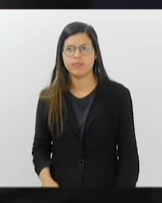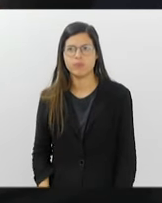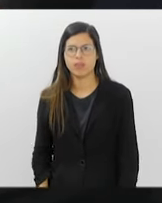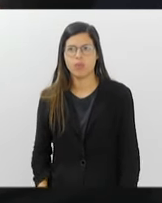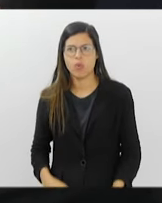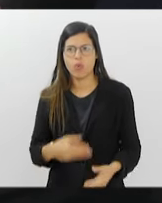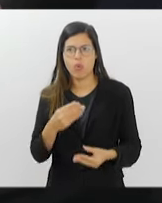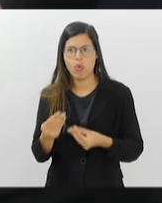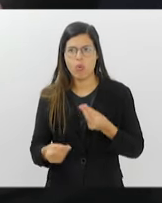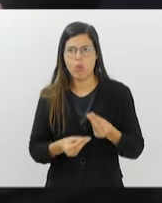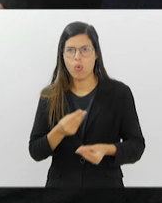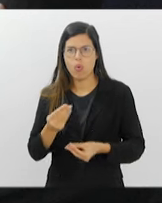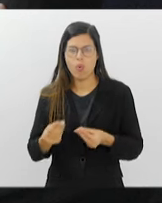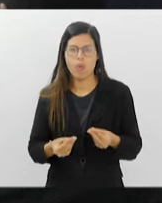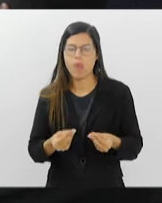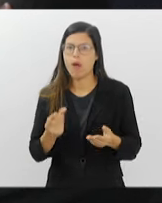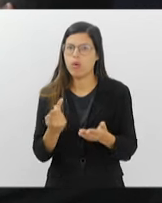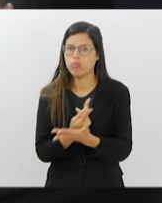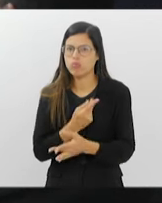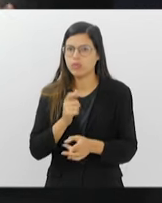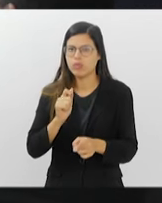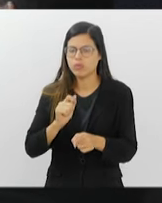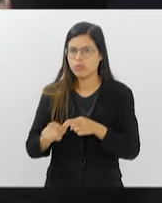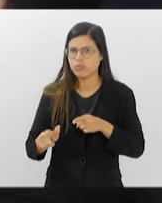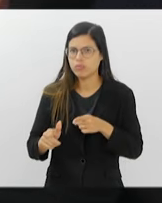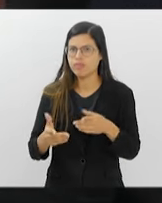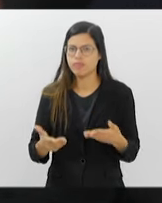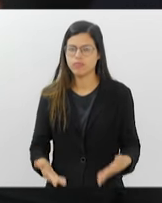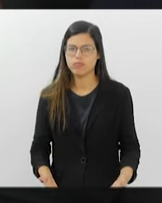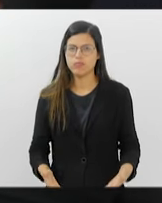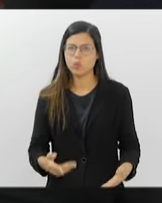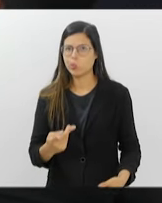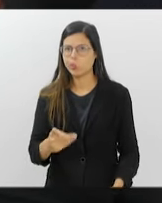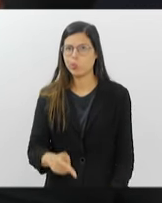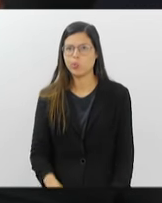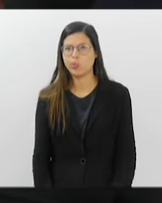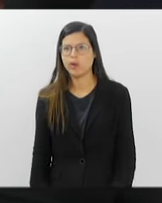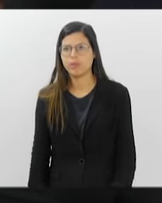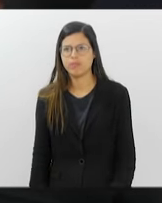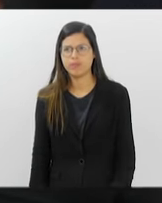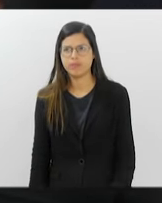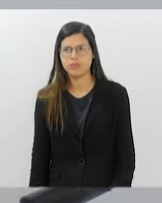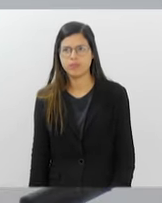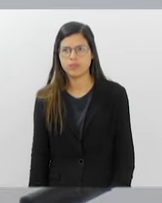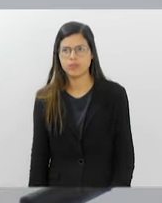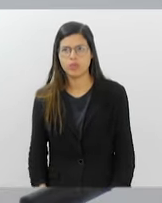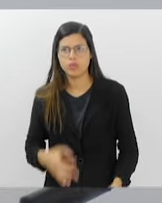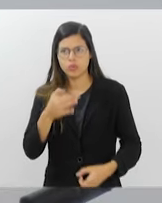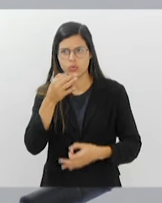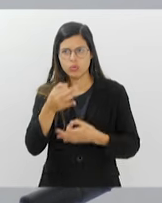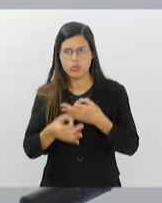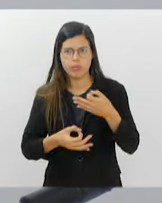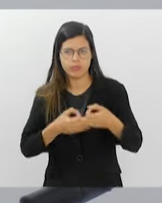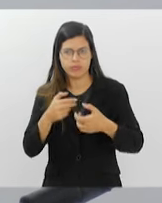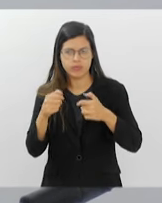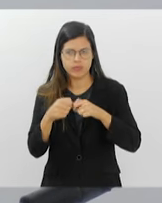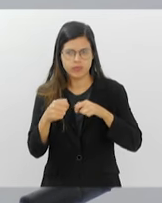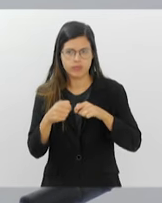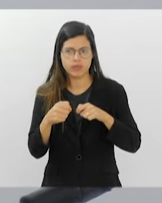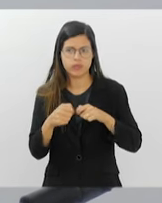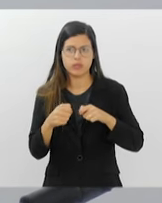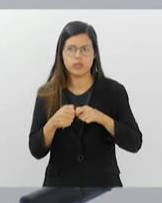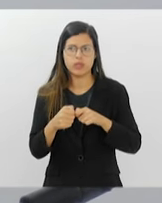da forma como ocorreu a sua exoneração de forma abrupta e os mesmos comentários que fizemos em relação à